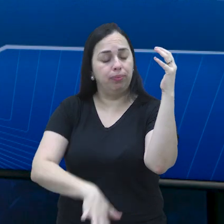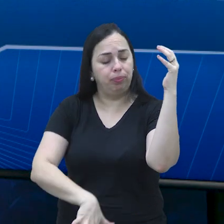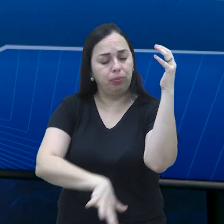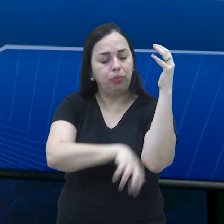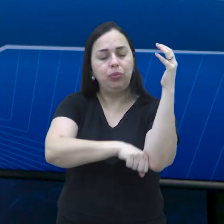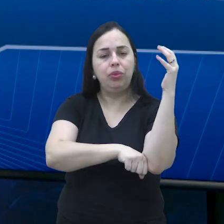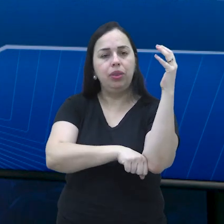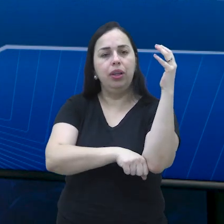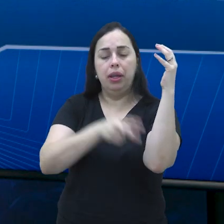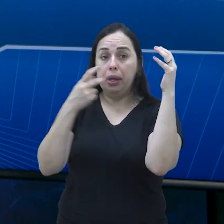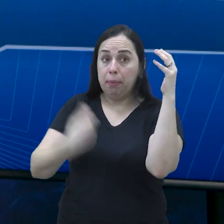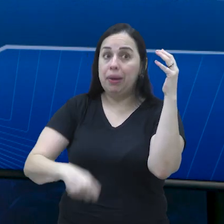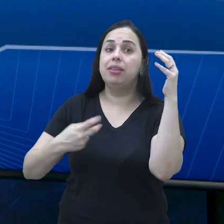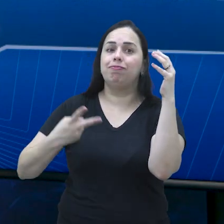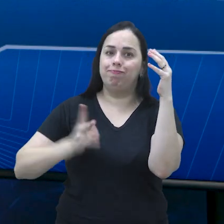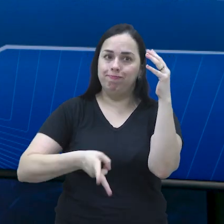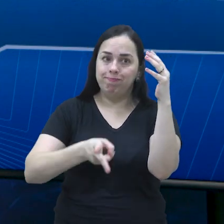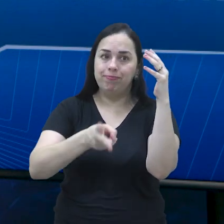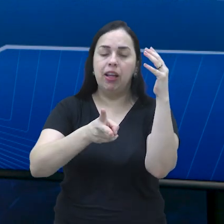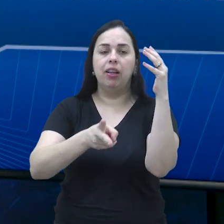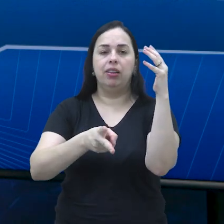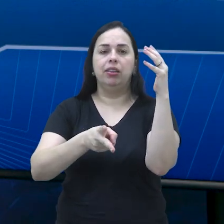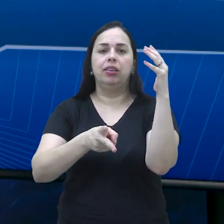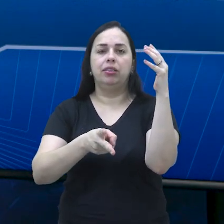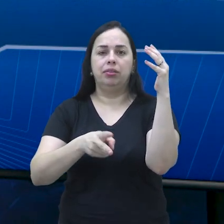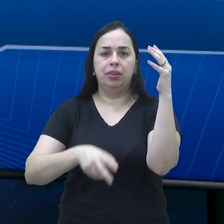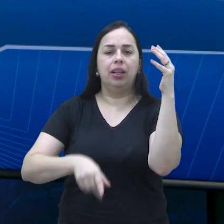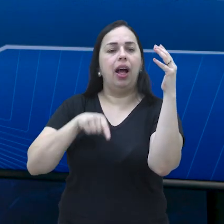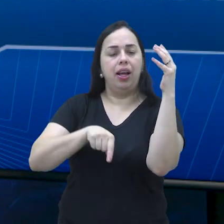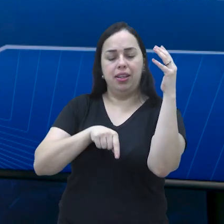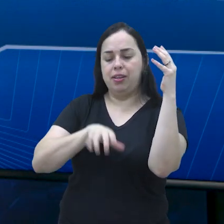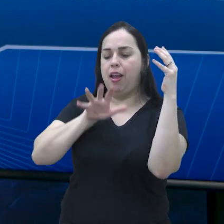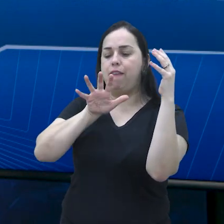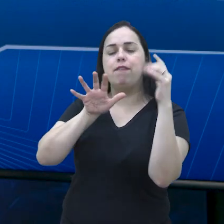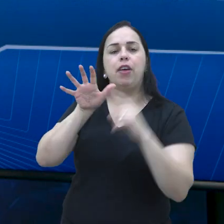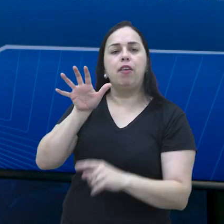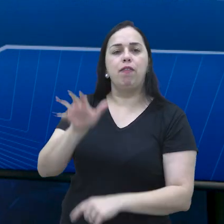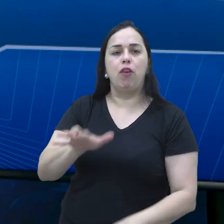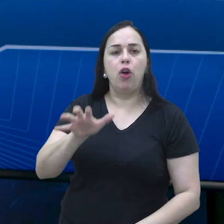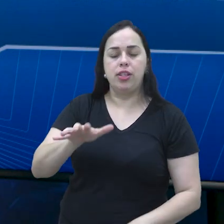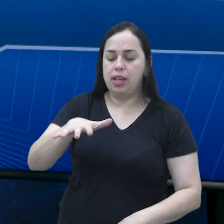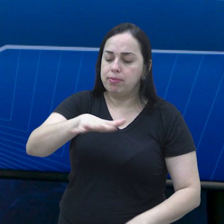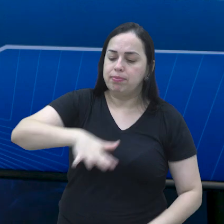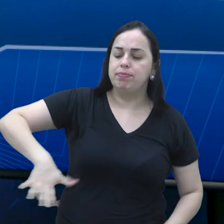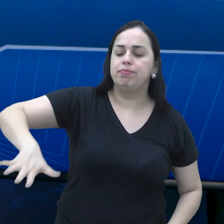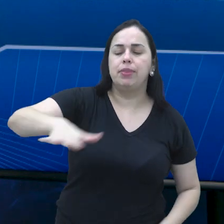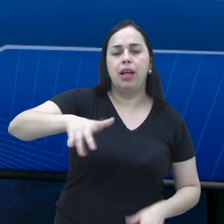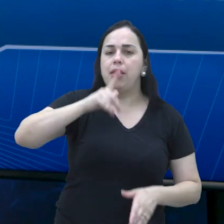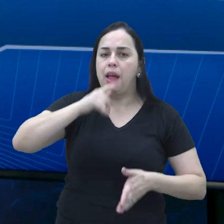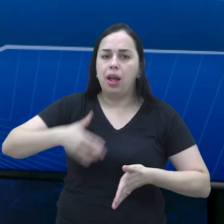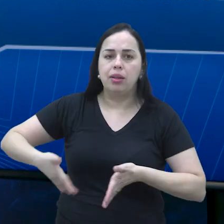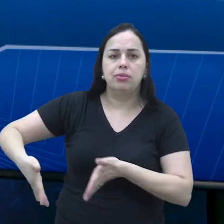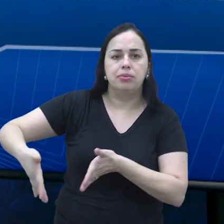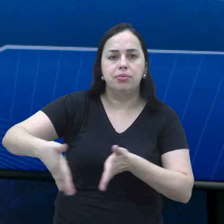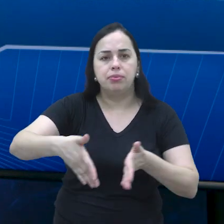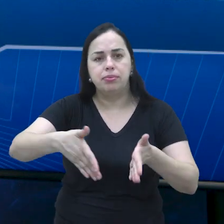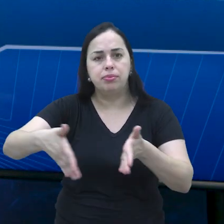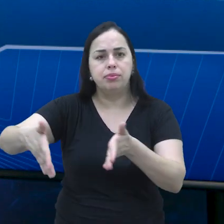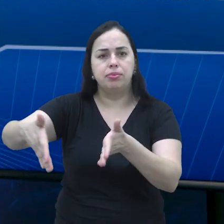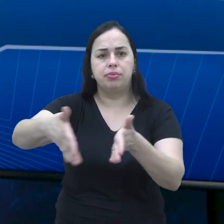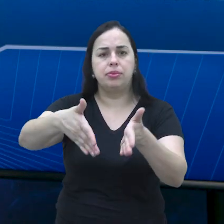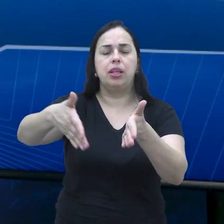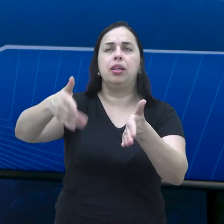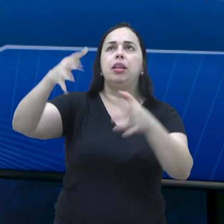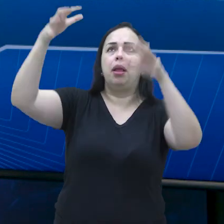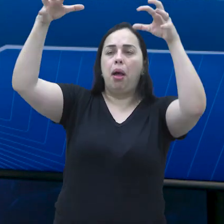de ambientes que deveriam ser conservados, ou até mesmo de ambientes urbanos, a gente impacta diretamente no ciclo hidrológico, né, que seria, ali, bem